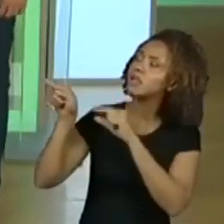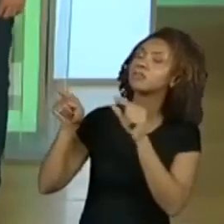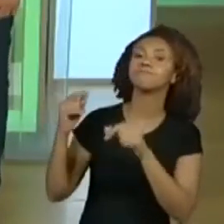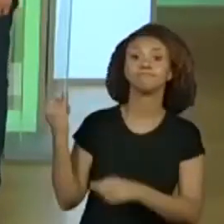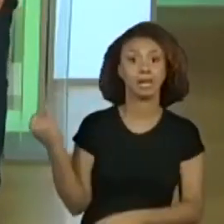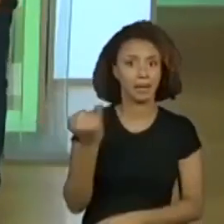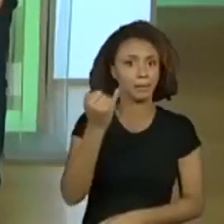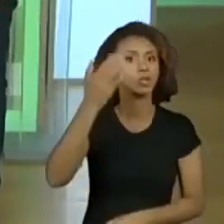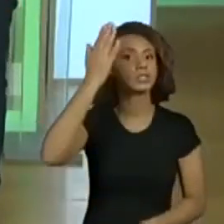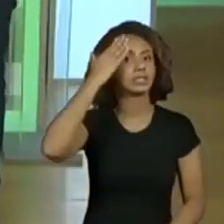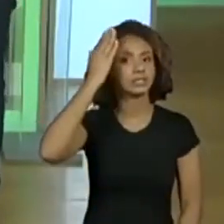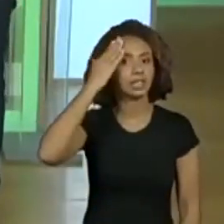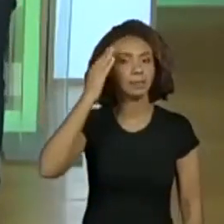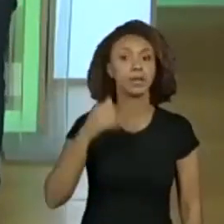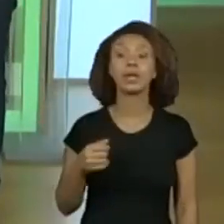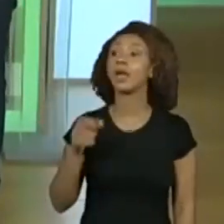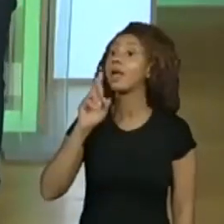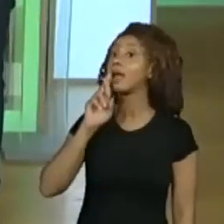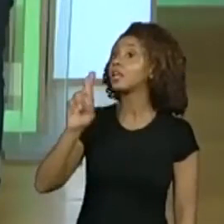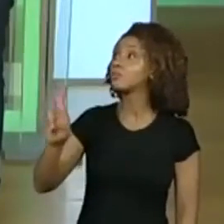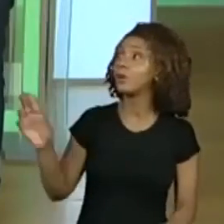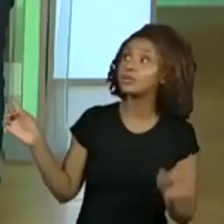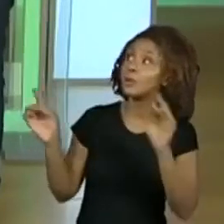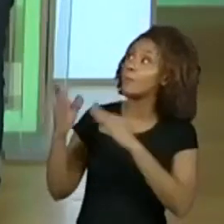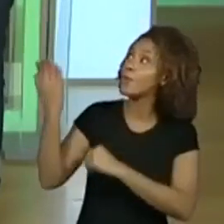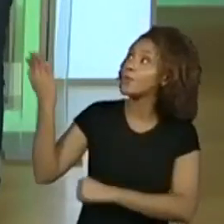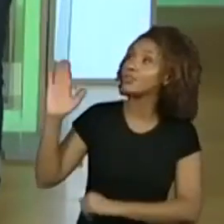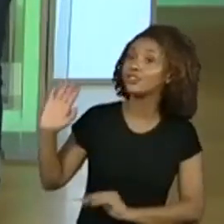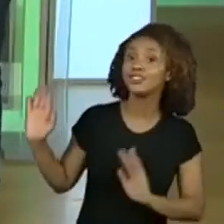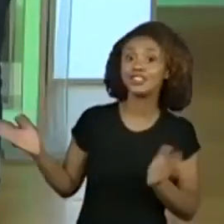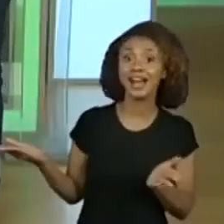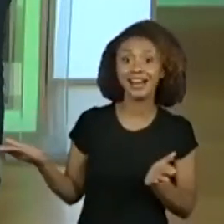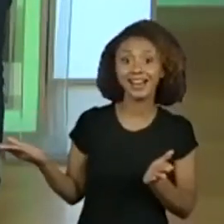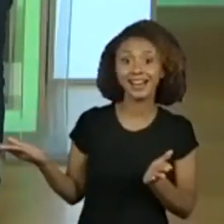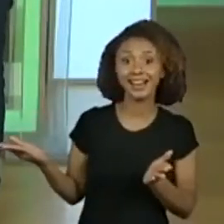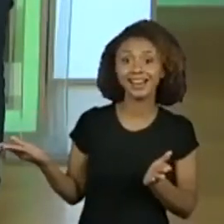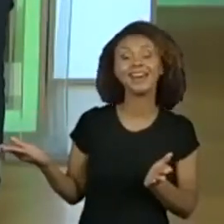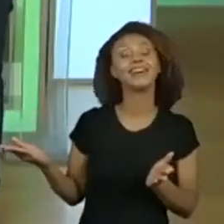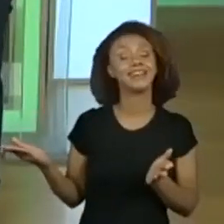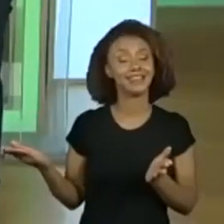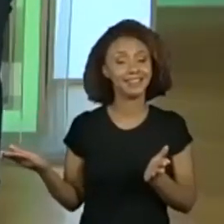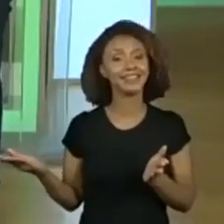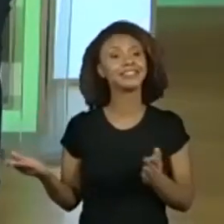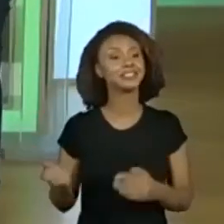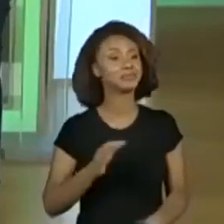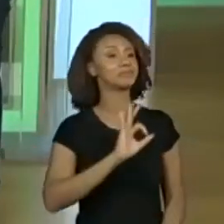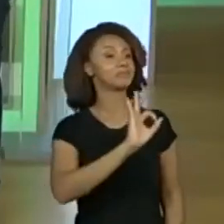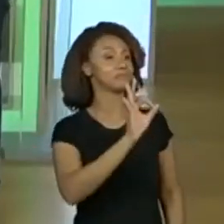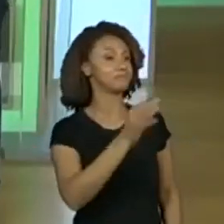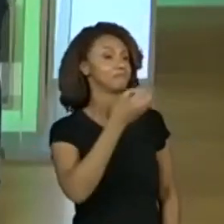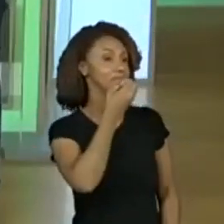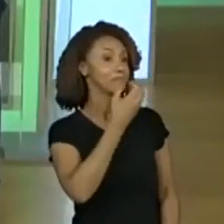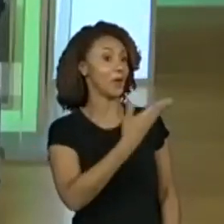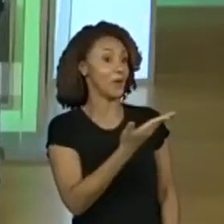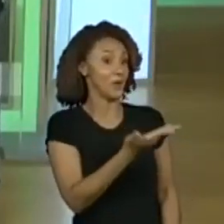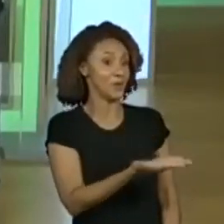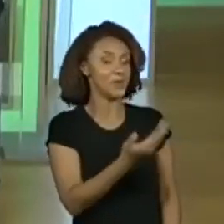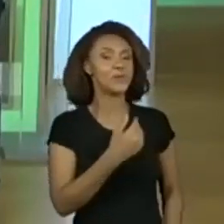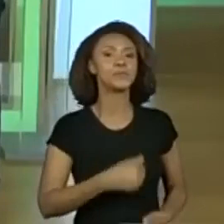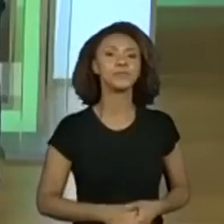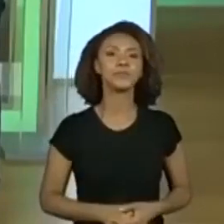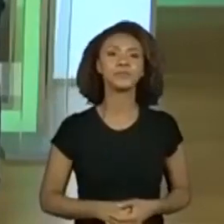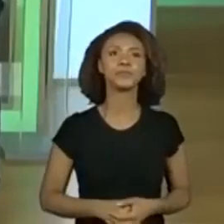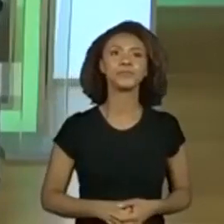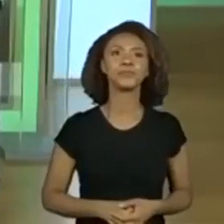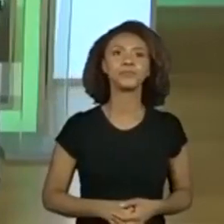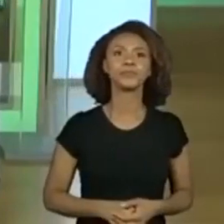importante a resposta para essa pergunta já está ali dada no enunciado ISO muito bem e observem foi